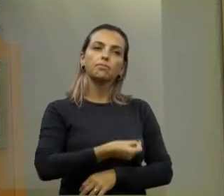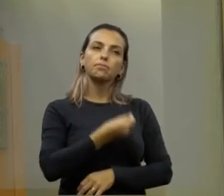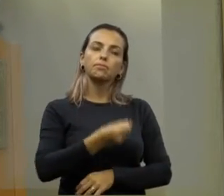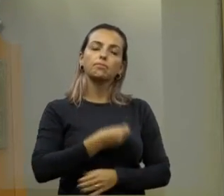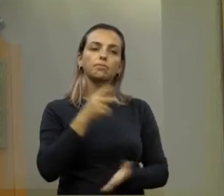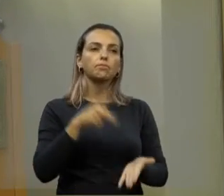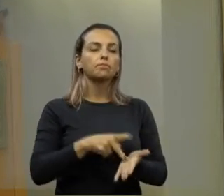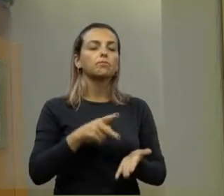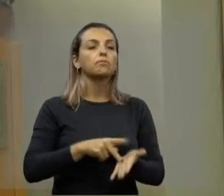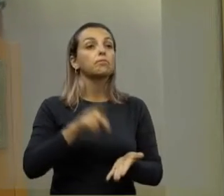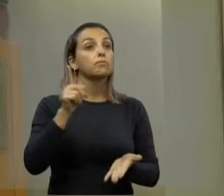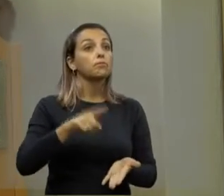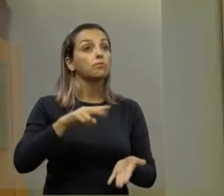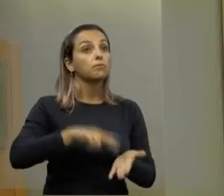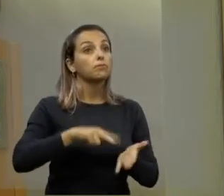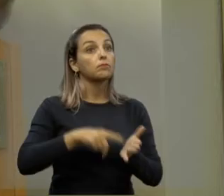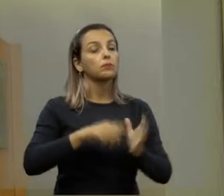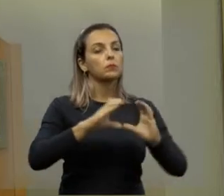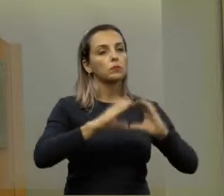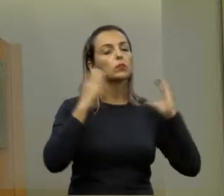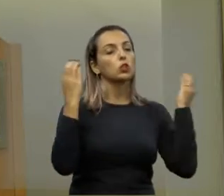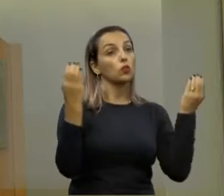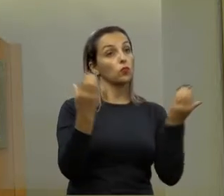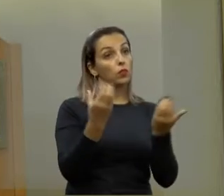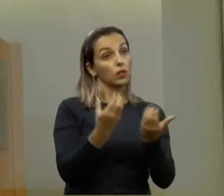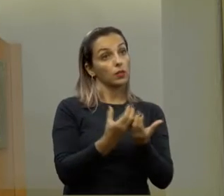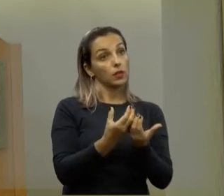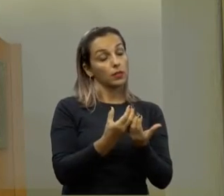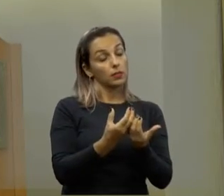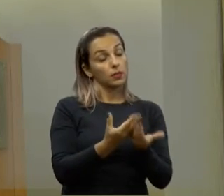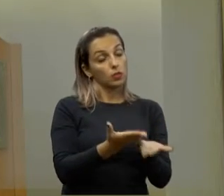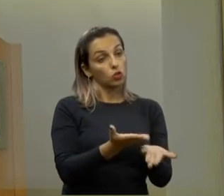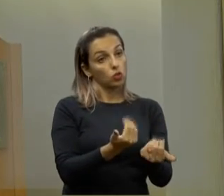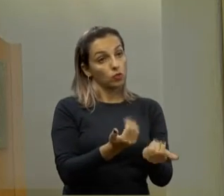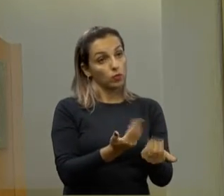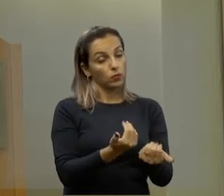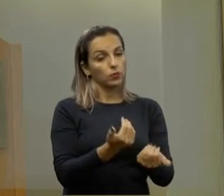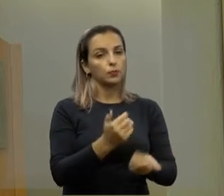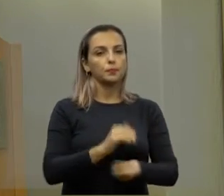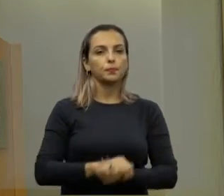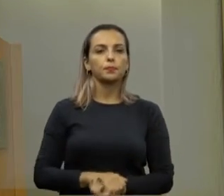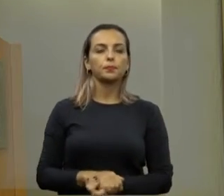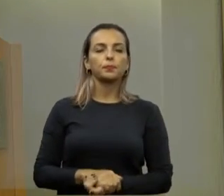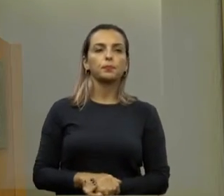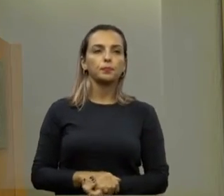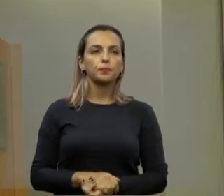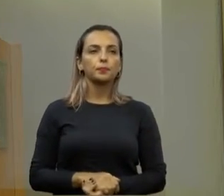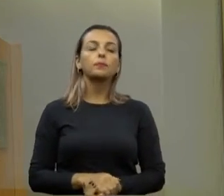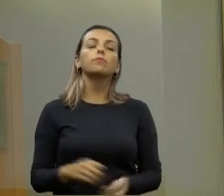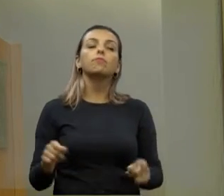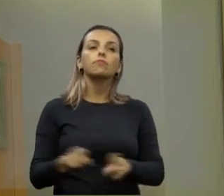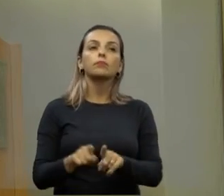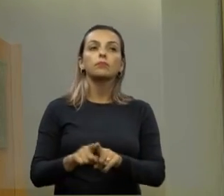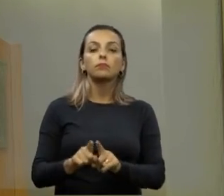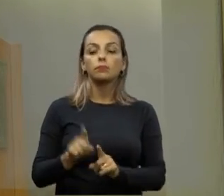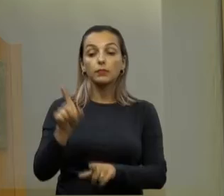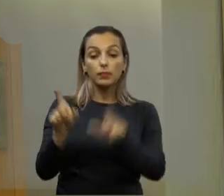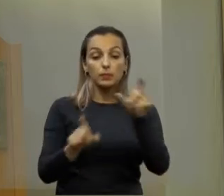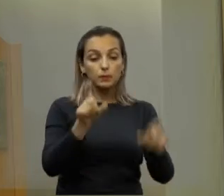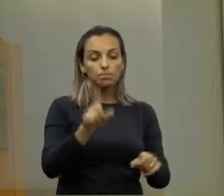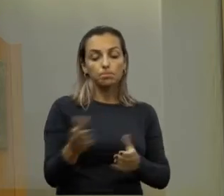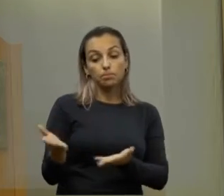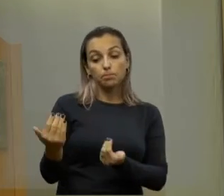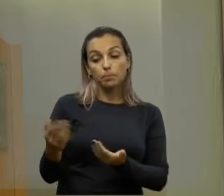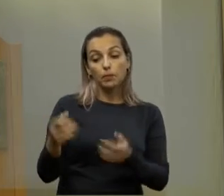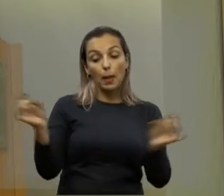que é que são nas conferências e nesse caso a conferência de juventude gostaria também de colocar que a juventude ela